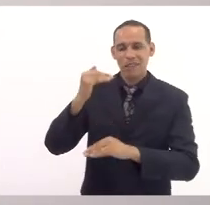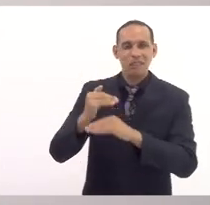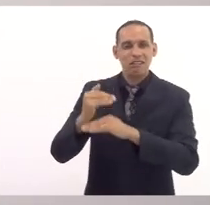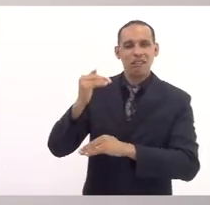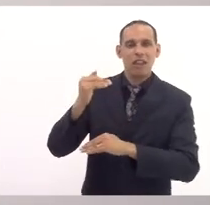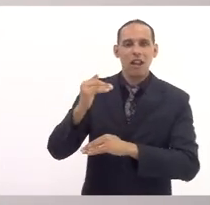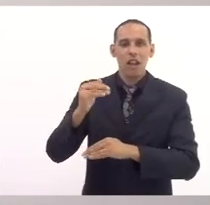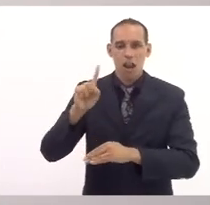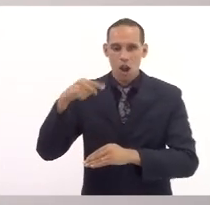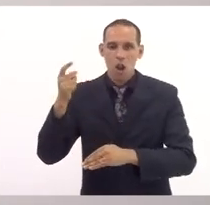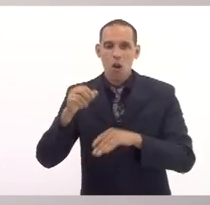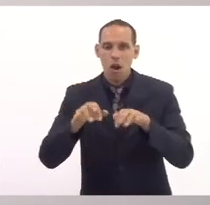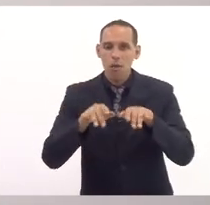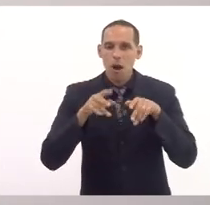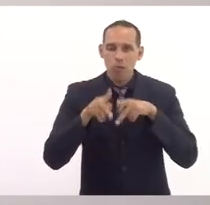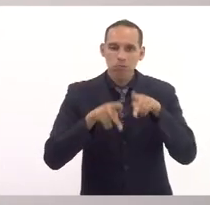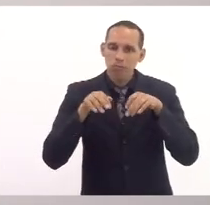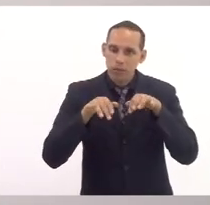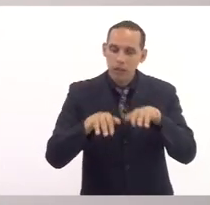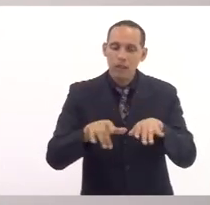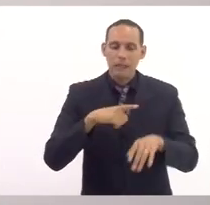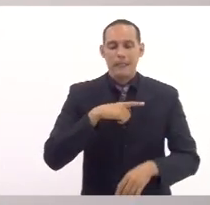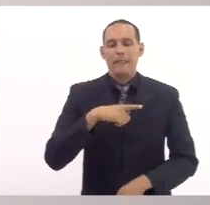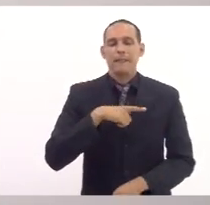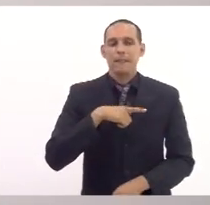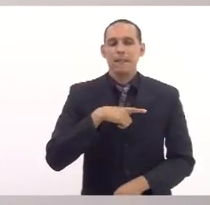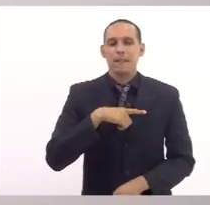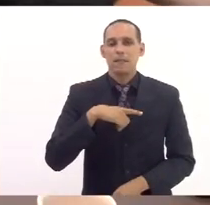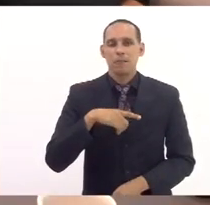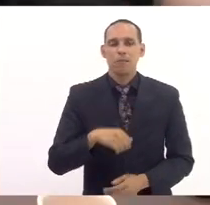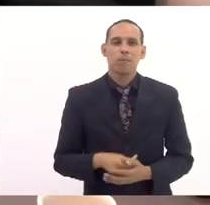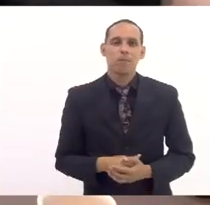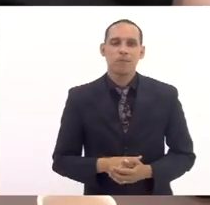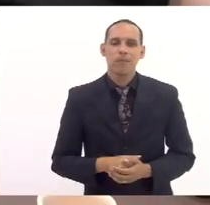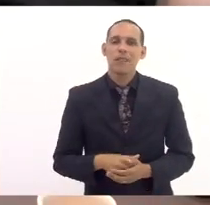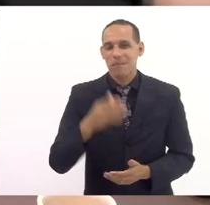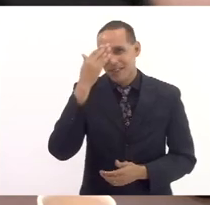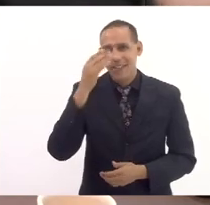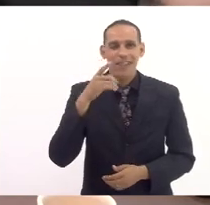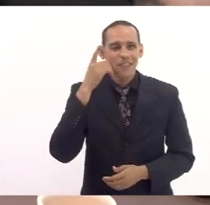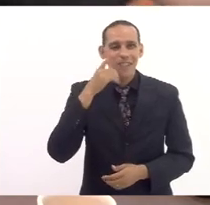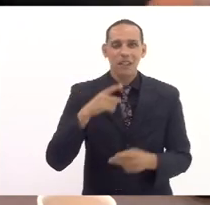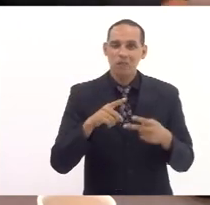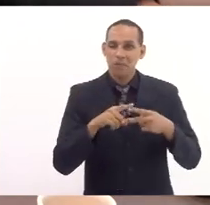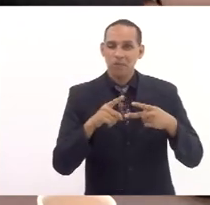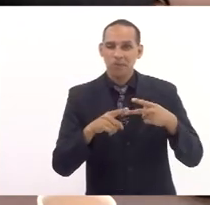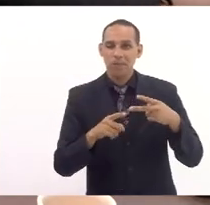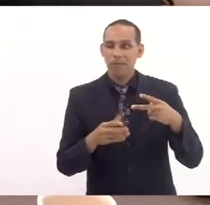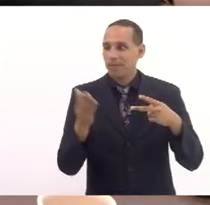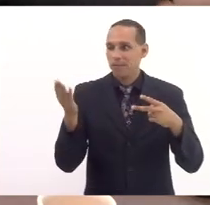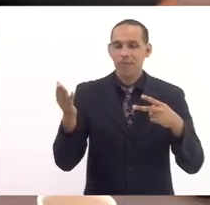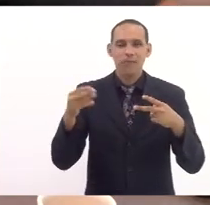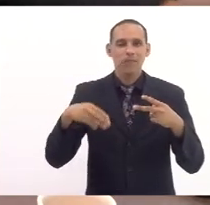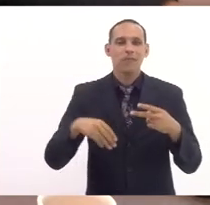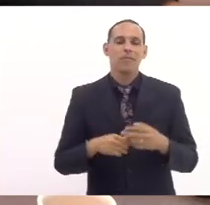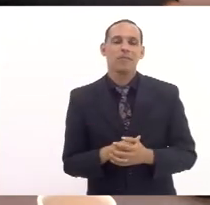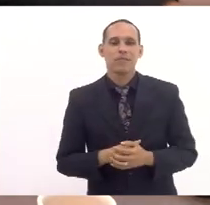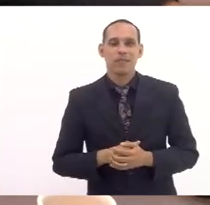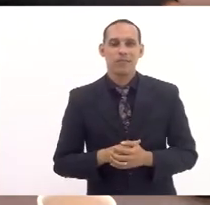da próxima audiência pública. Obrigado, deputada. Dois temas aqui abordados